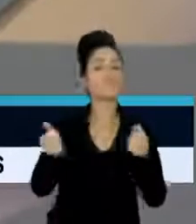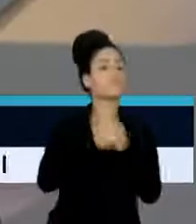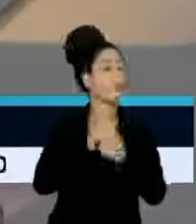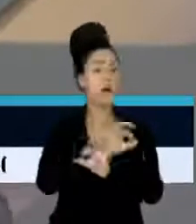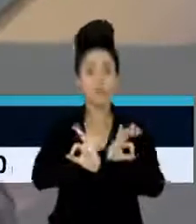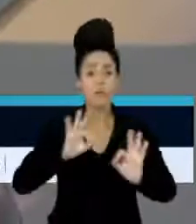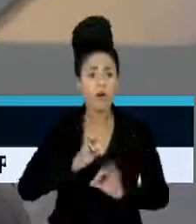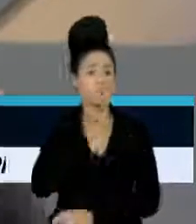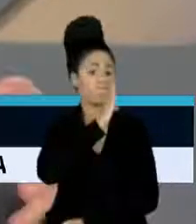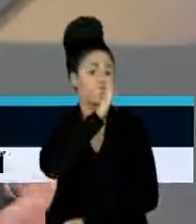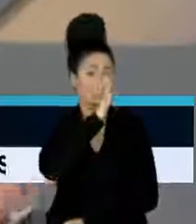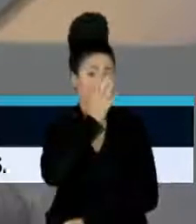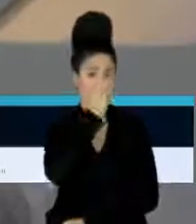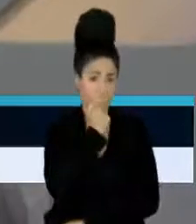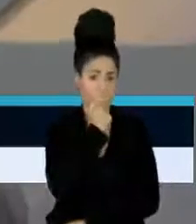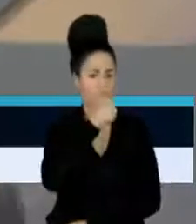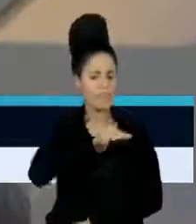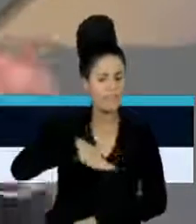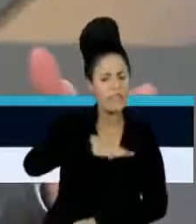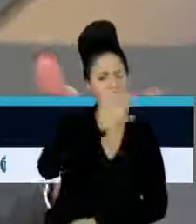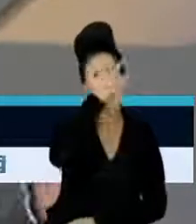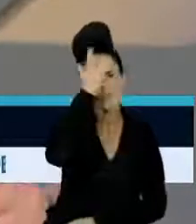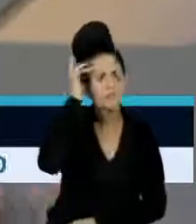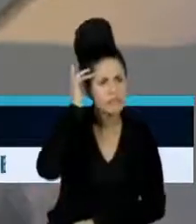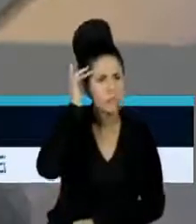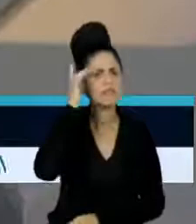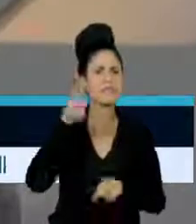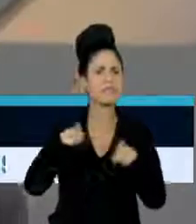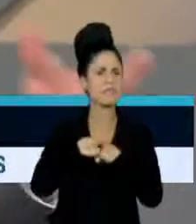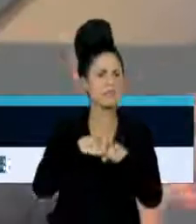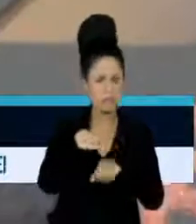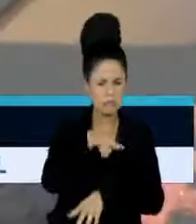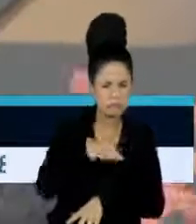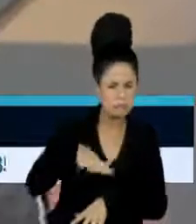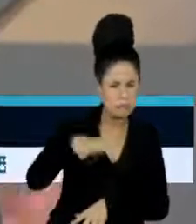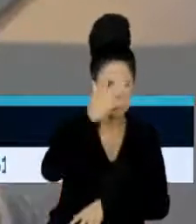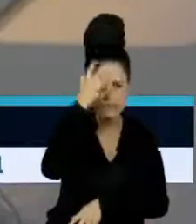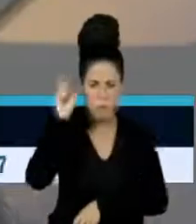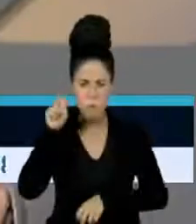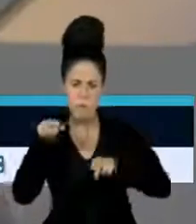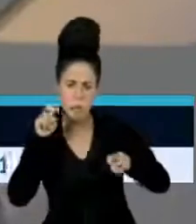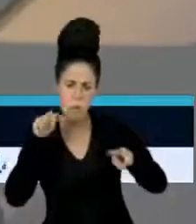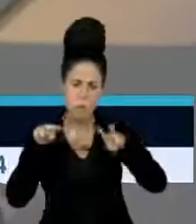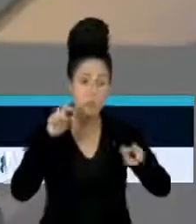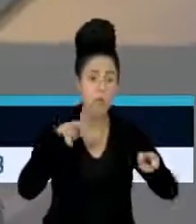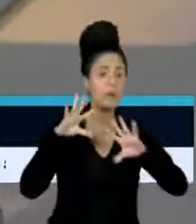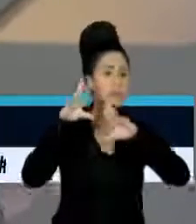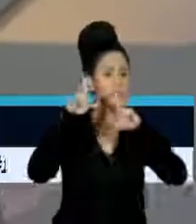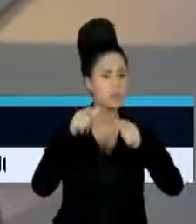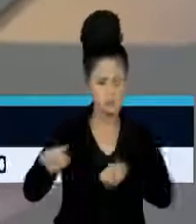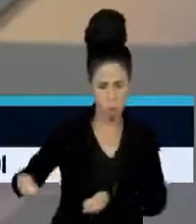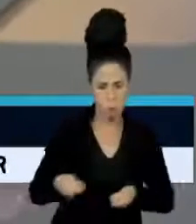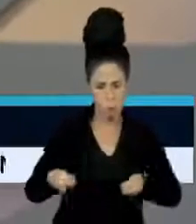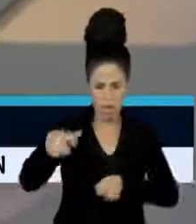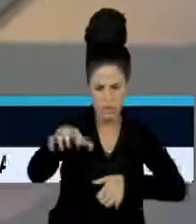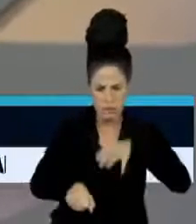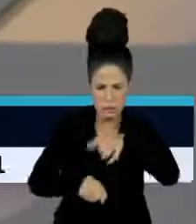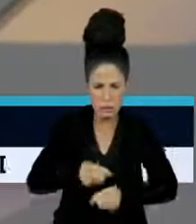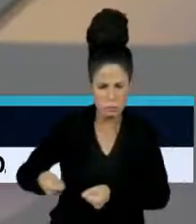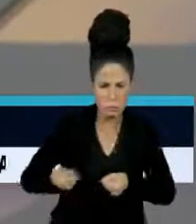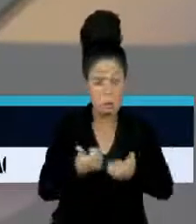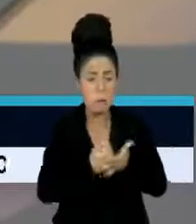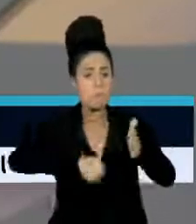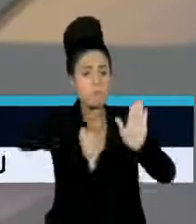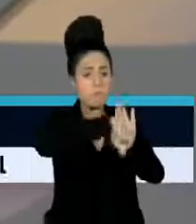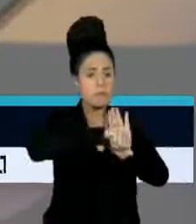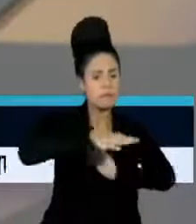ação daqueles grileiros, daqueles poceiros, dos mineiros que fazem mineração ilegal